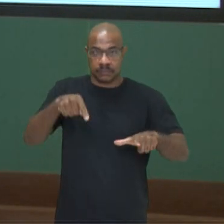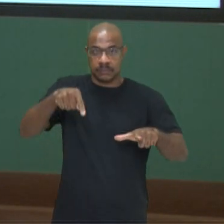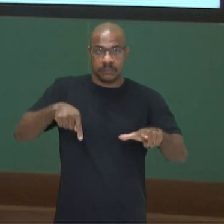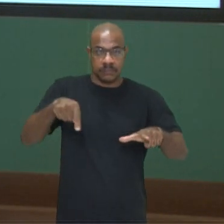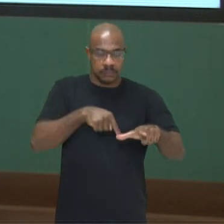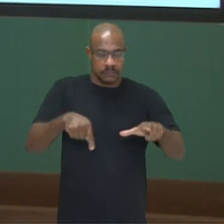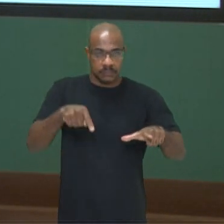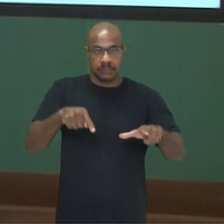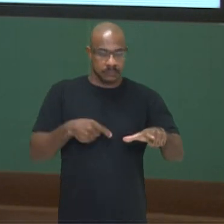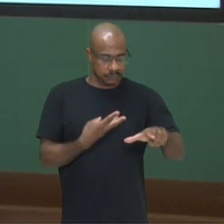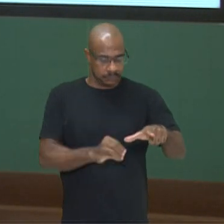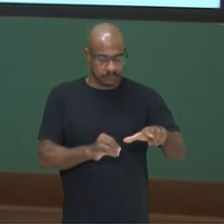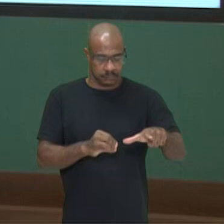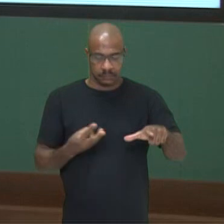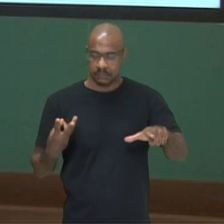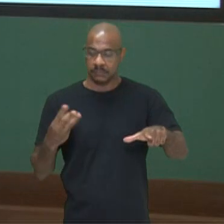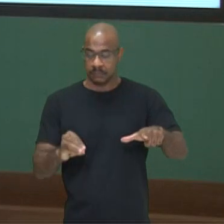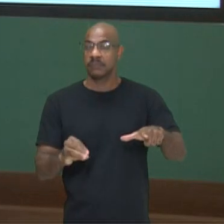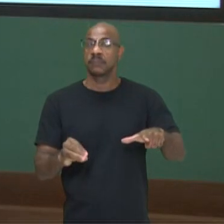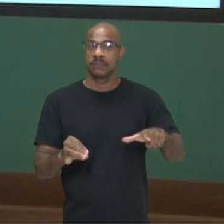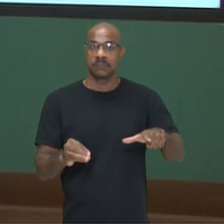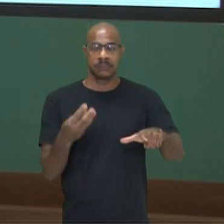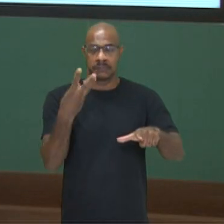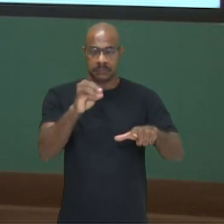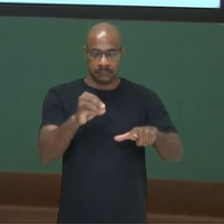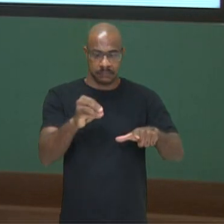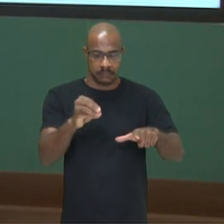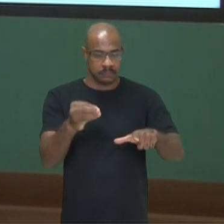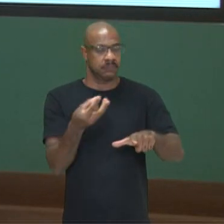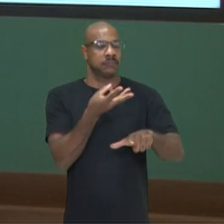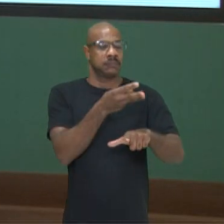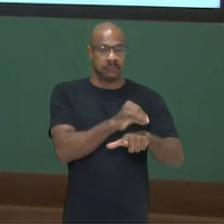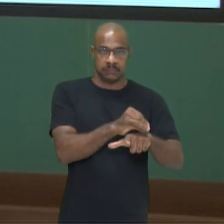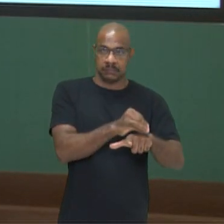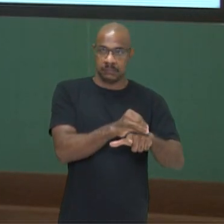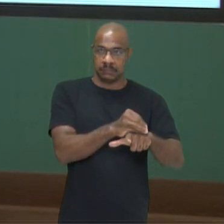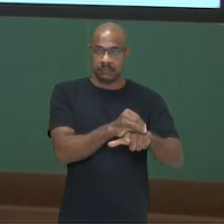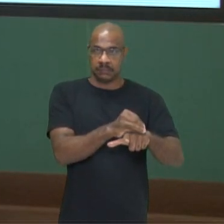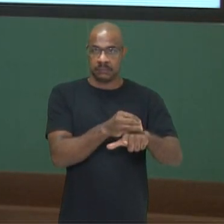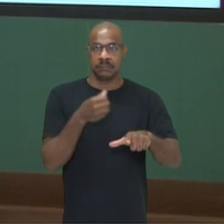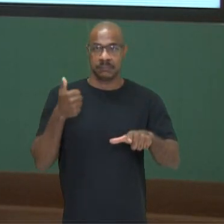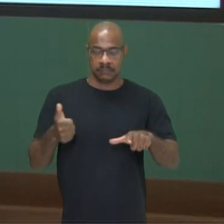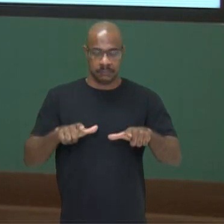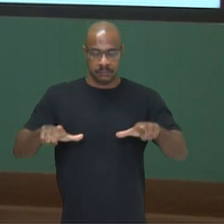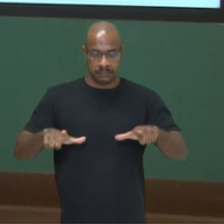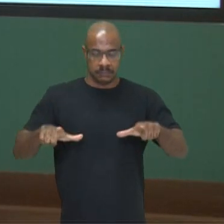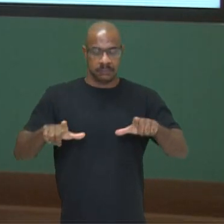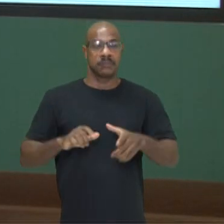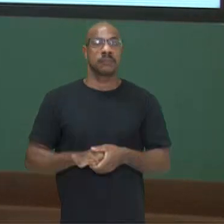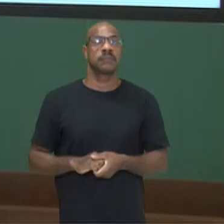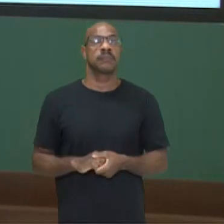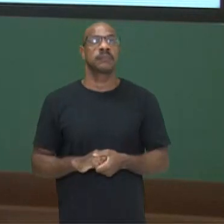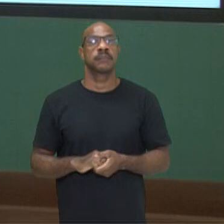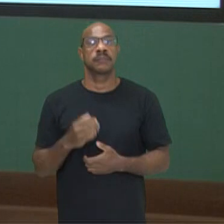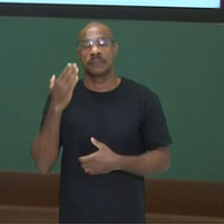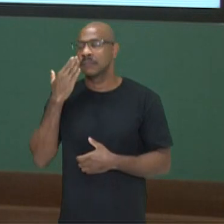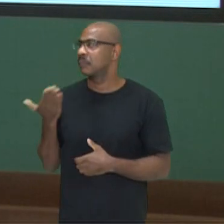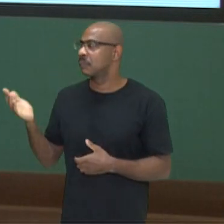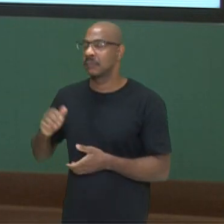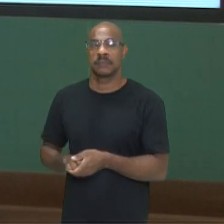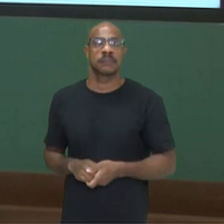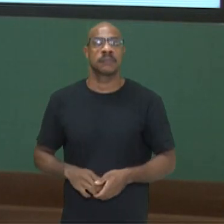esse lado vale 30, esse lado vale 30, esse também vale 30 e esse também vale 30. Agora nós temos